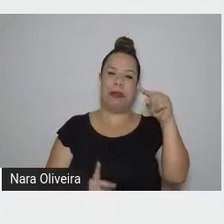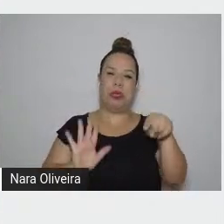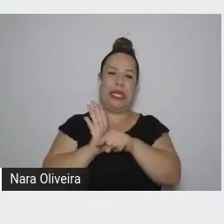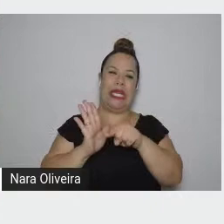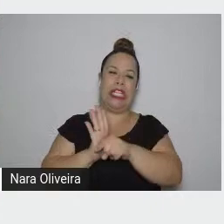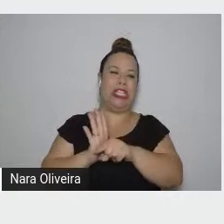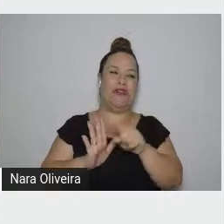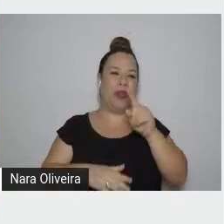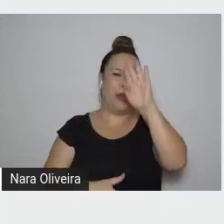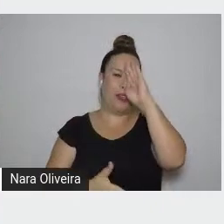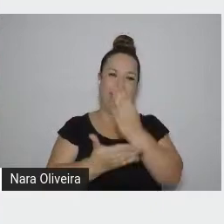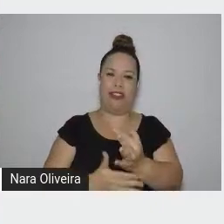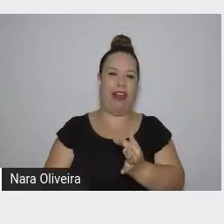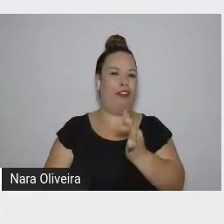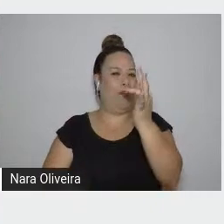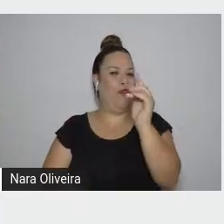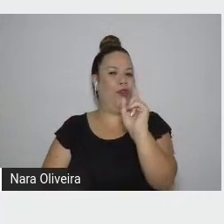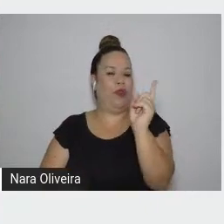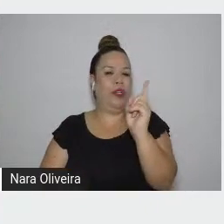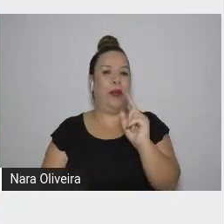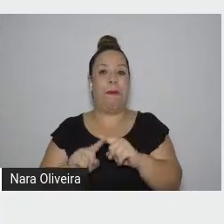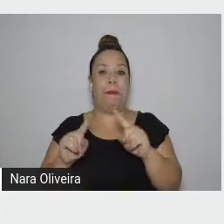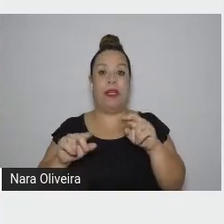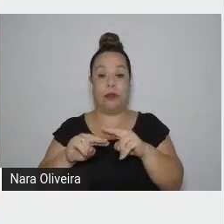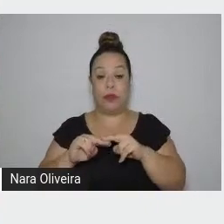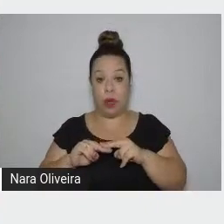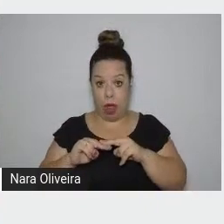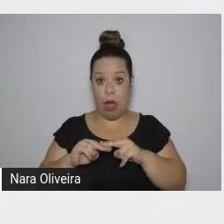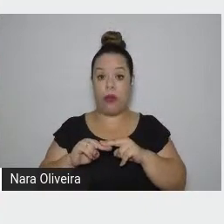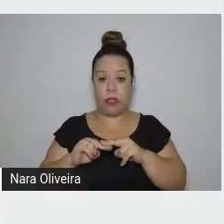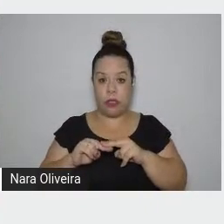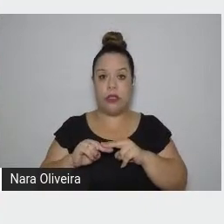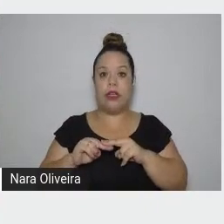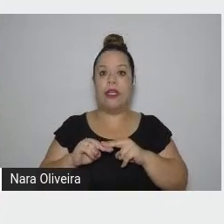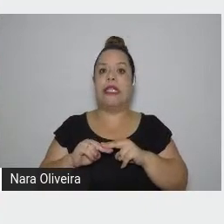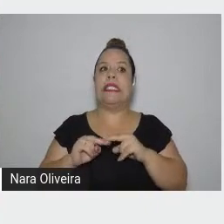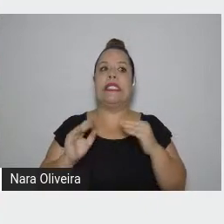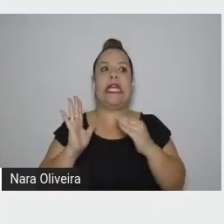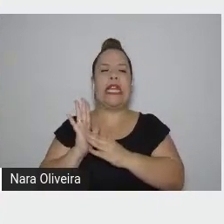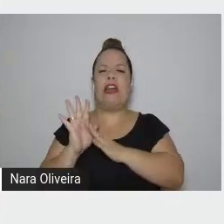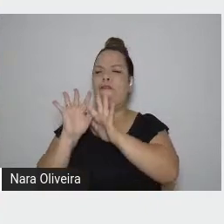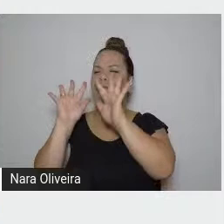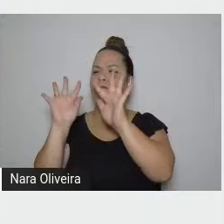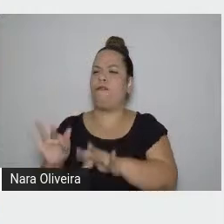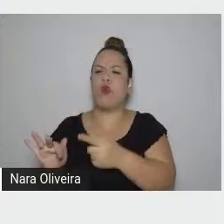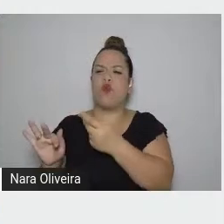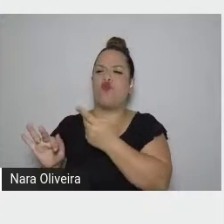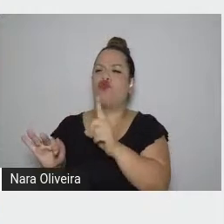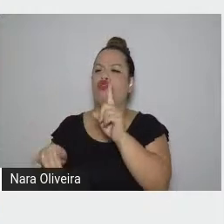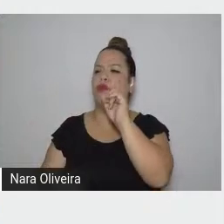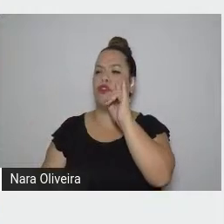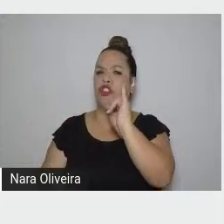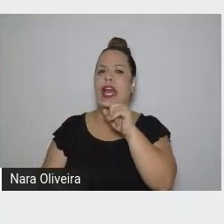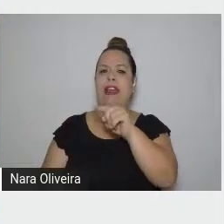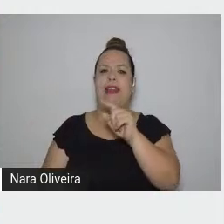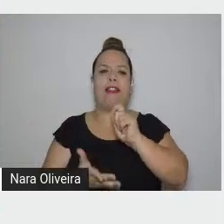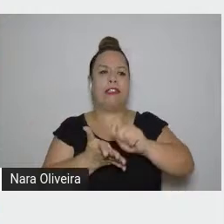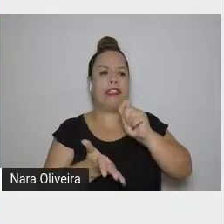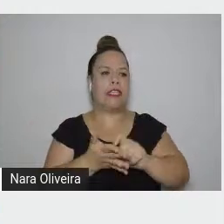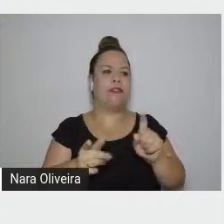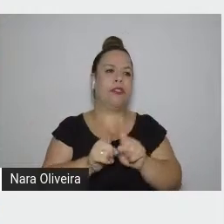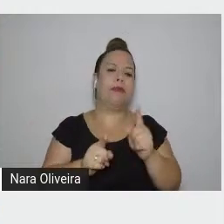Mas, o simples fato de até o fim ele ter escrito, ele ter dado